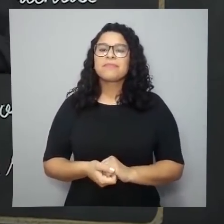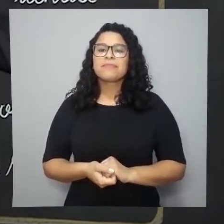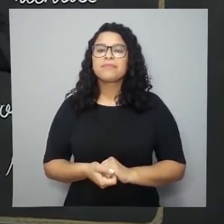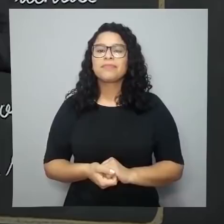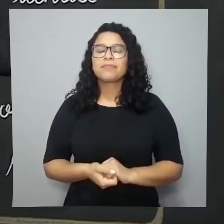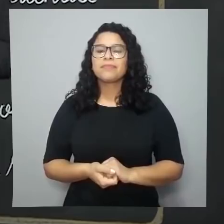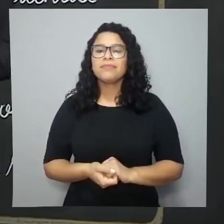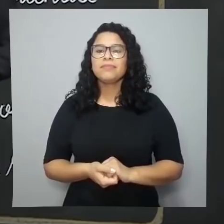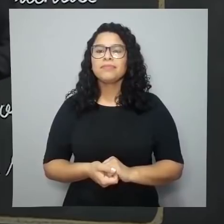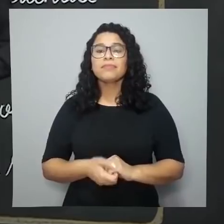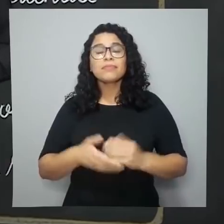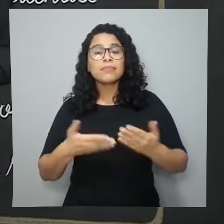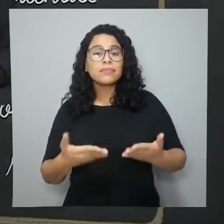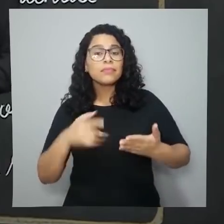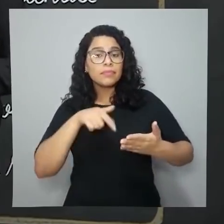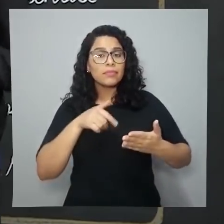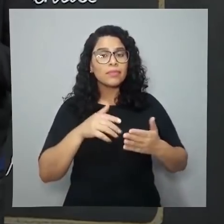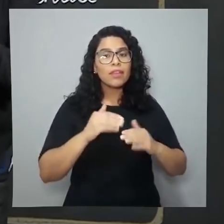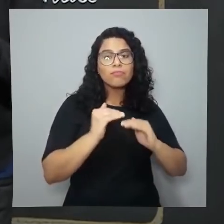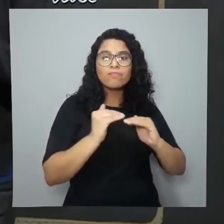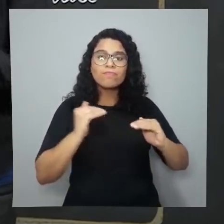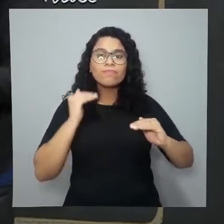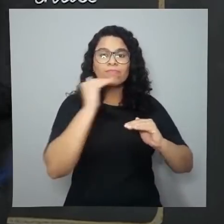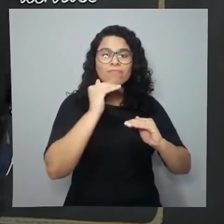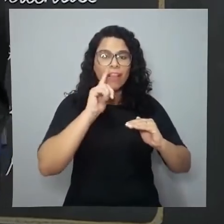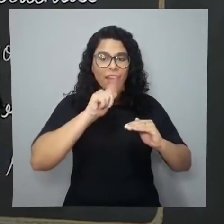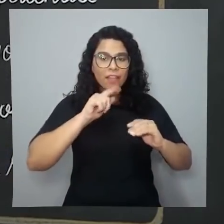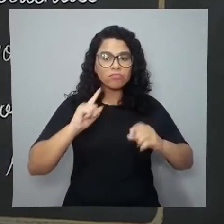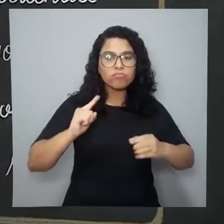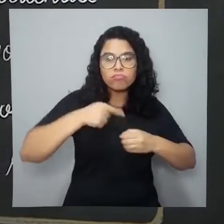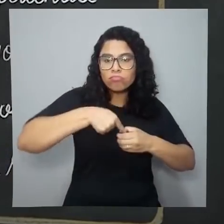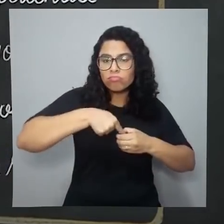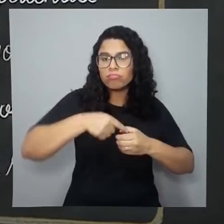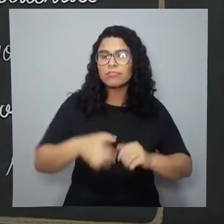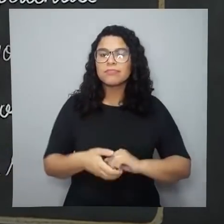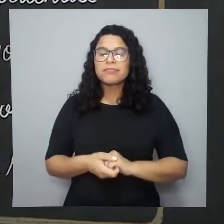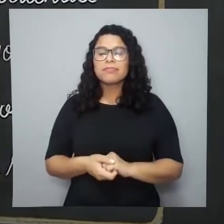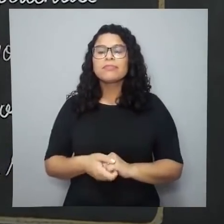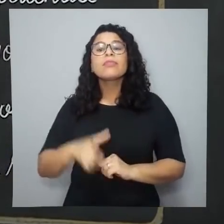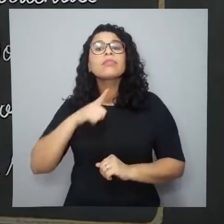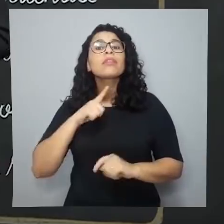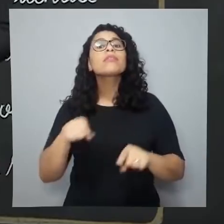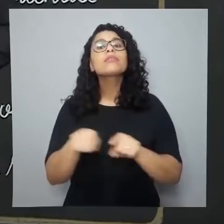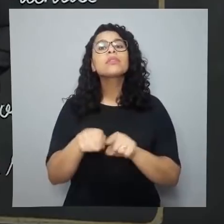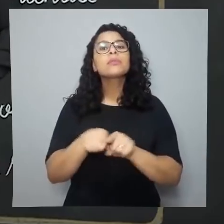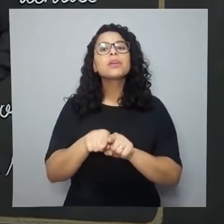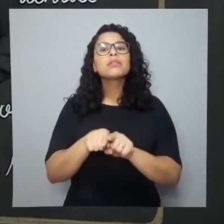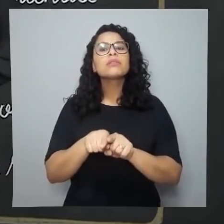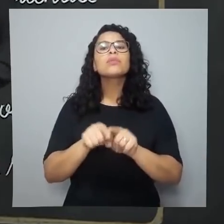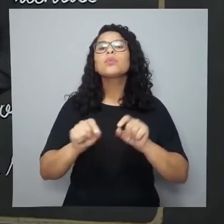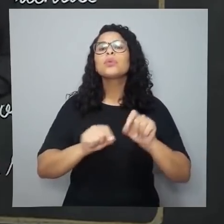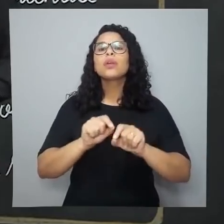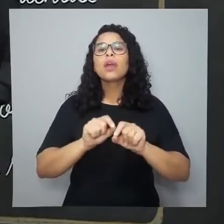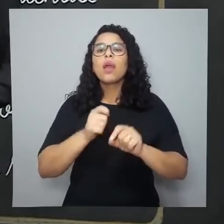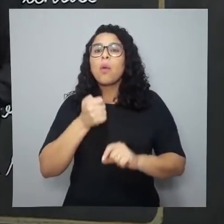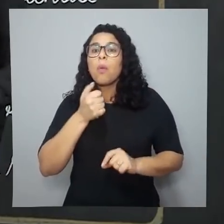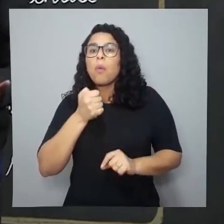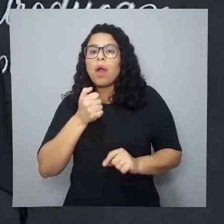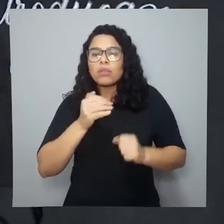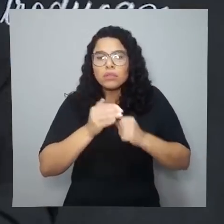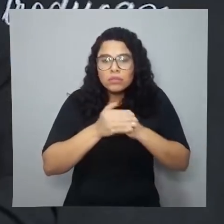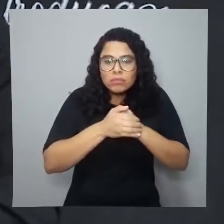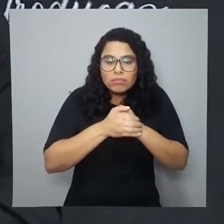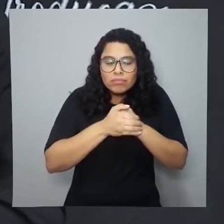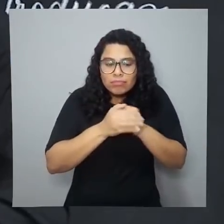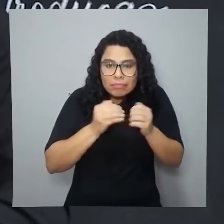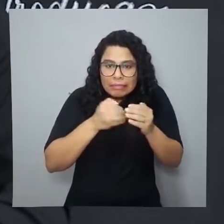pessoalidade, de um intimismo, de um nível altíssimo de subjetividade. Existe um caráter confidencial quase secreto no diário,